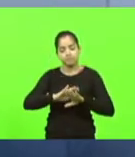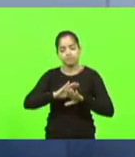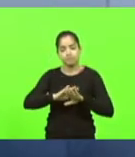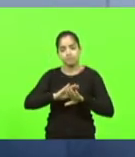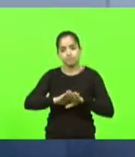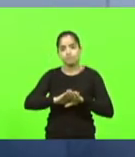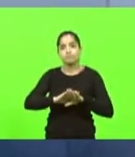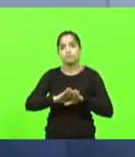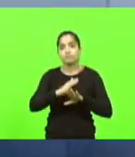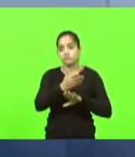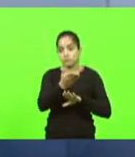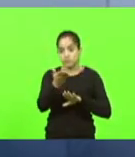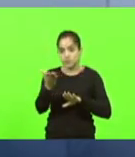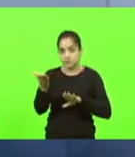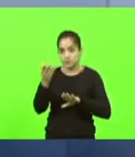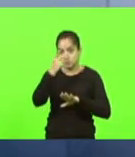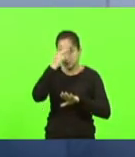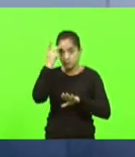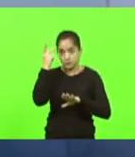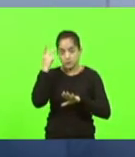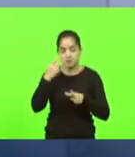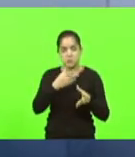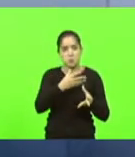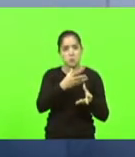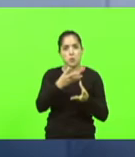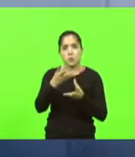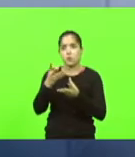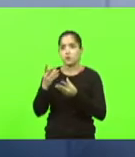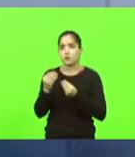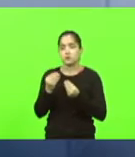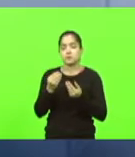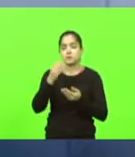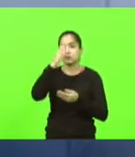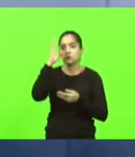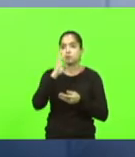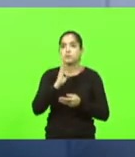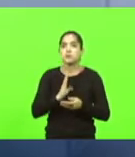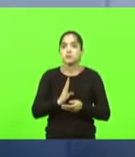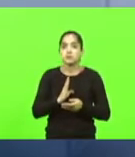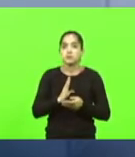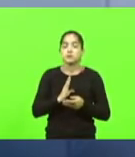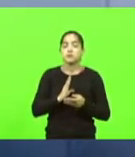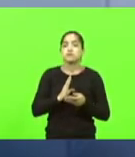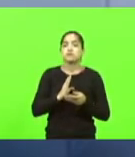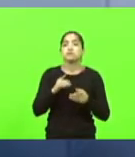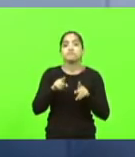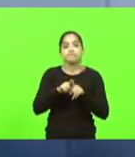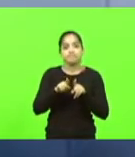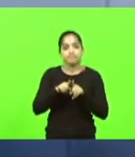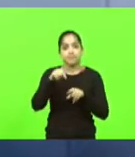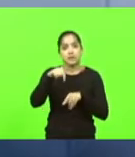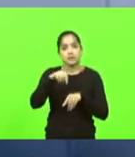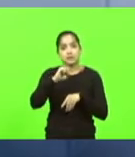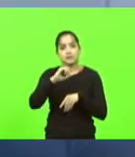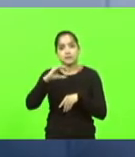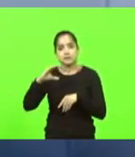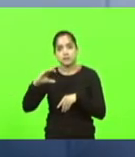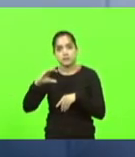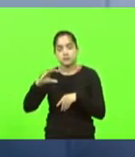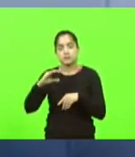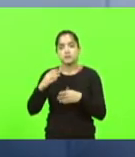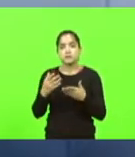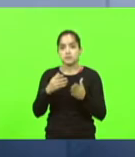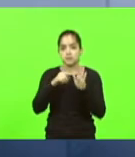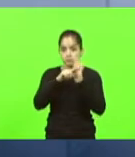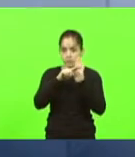cidadãs, que na verdade são milhões de pessoas hoje no Brasil, muitos em nosso estado também, conforme as últimas